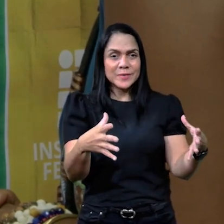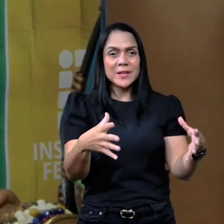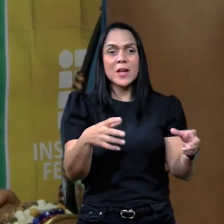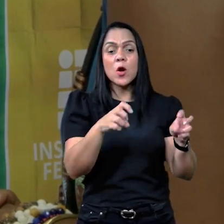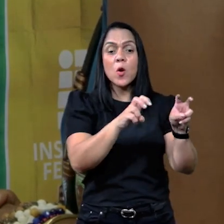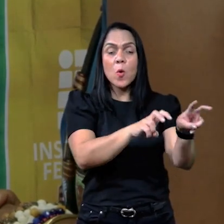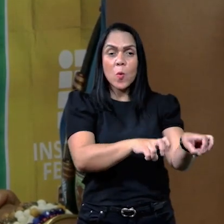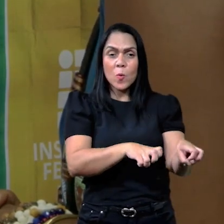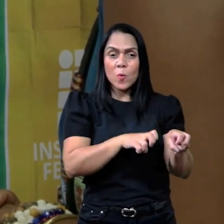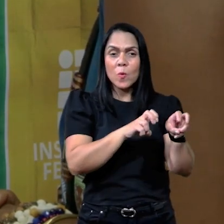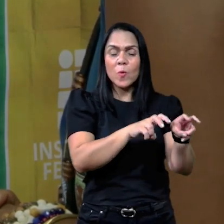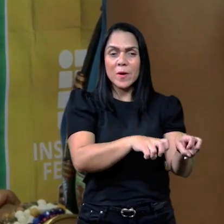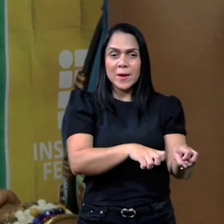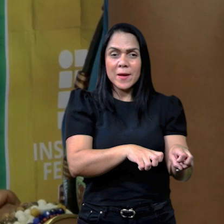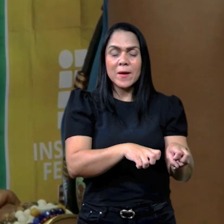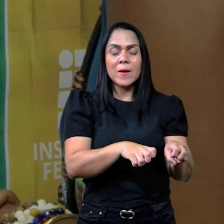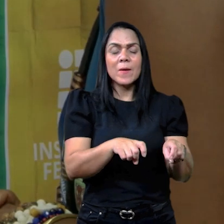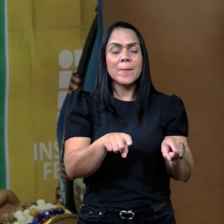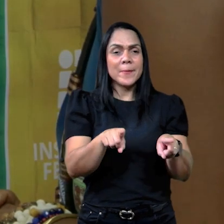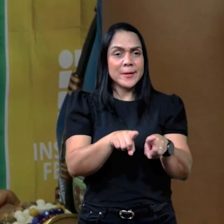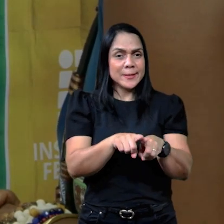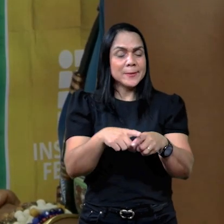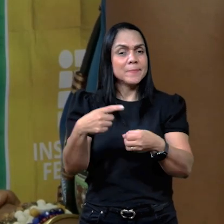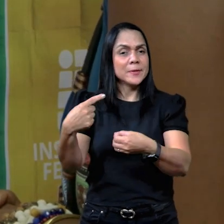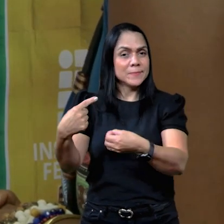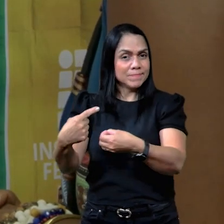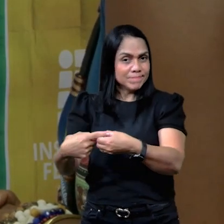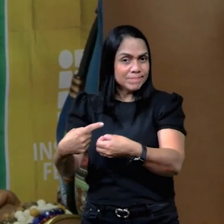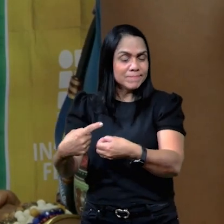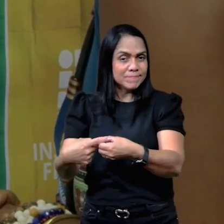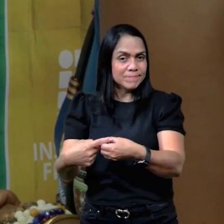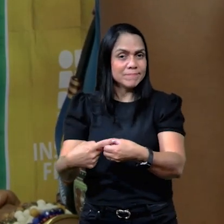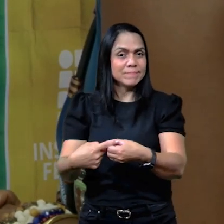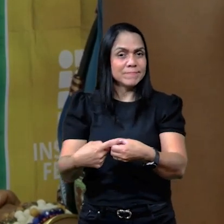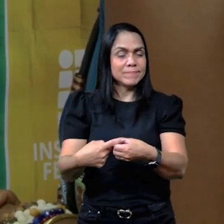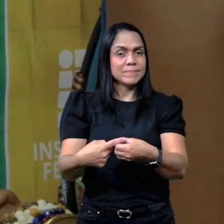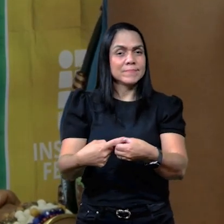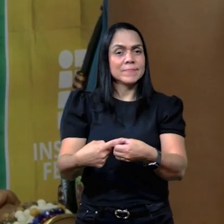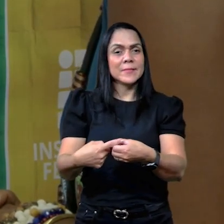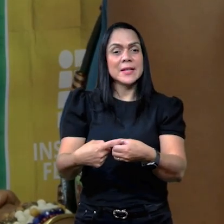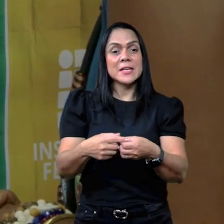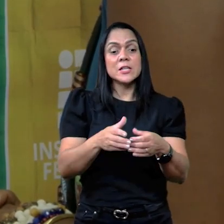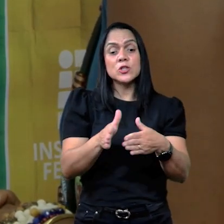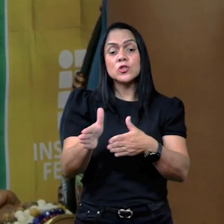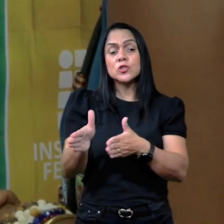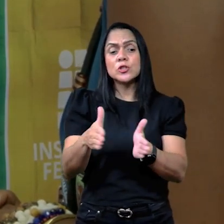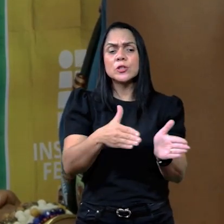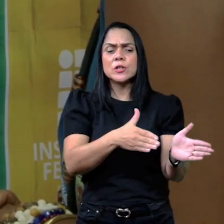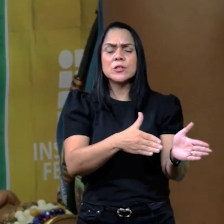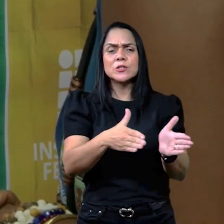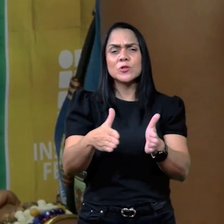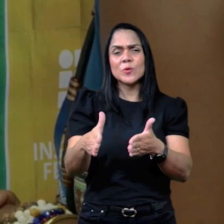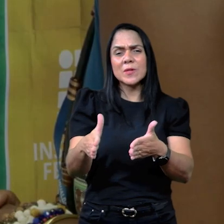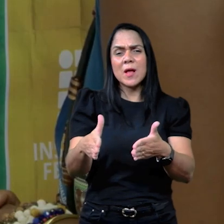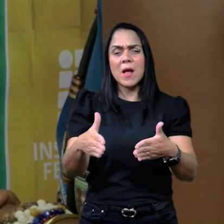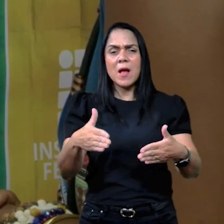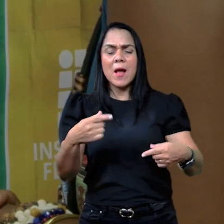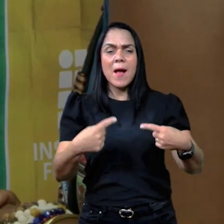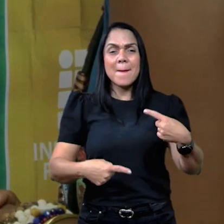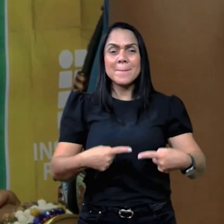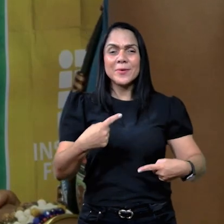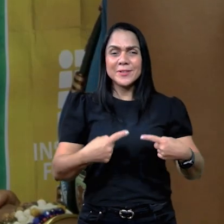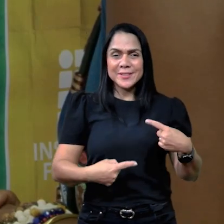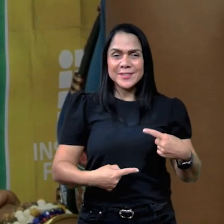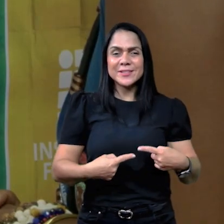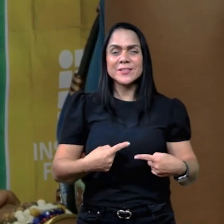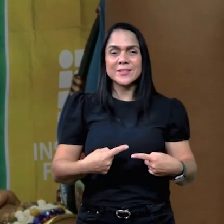majoritariamente é rural, mas que também tem quilombos urbanos, de direcionar suas políticas.